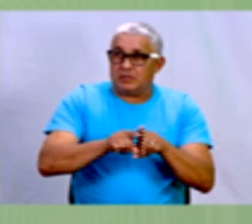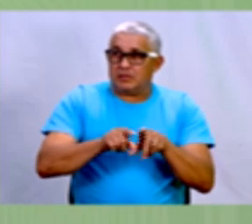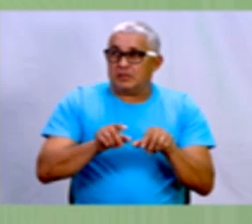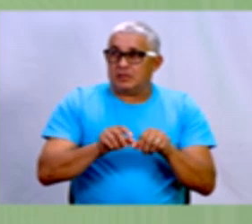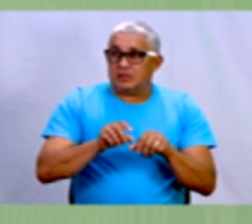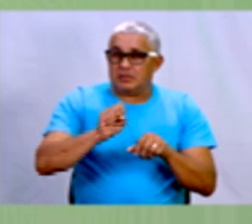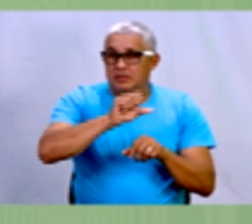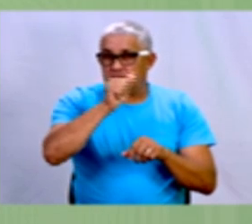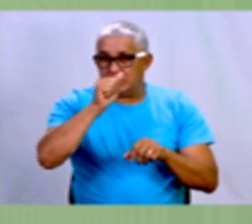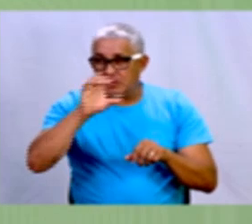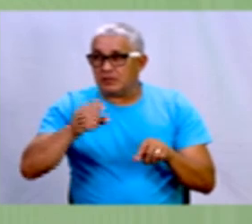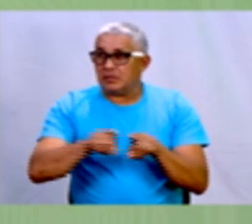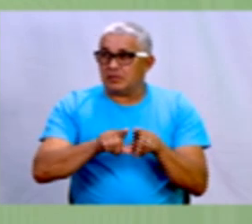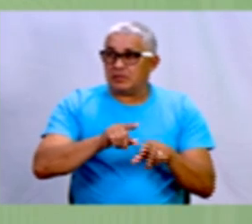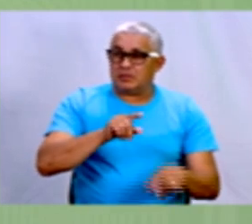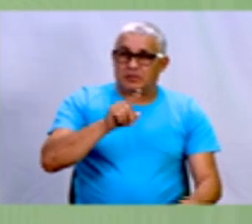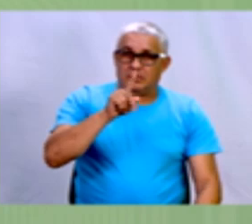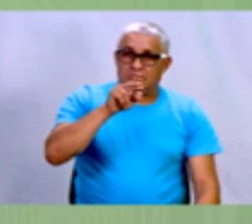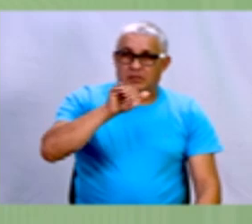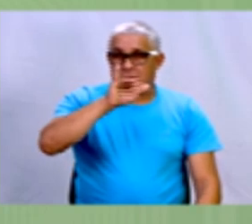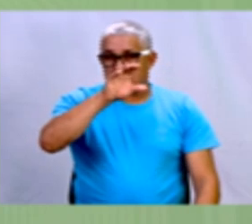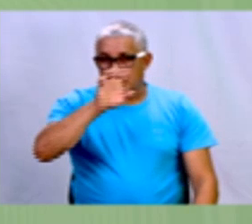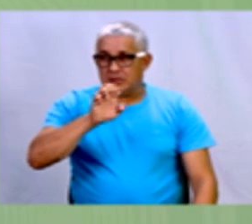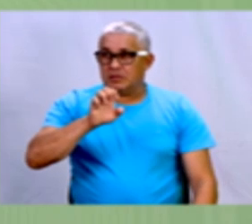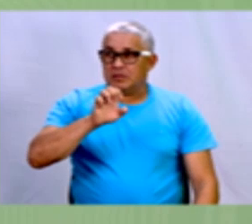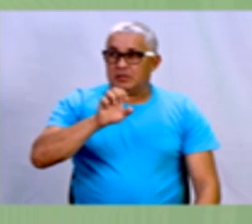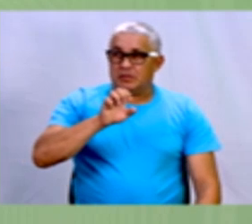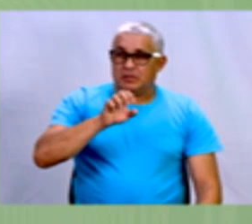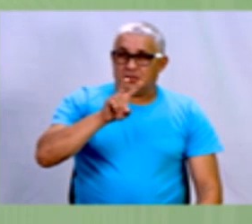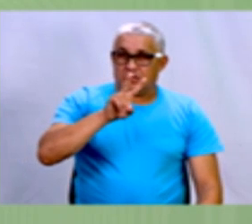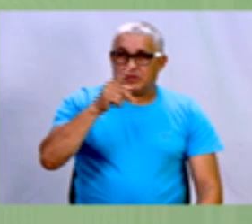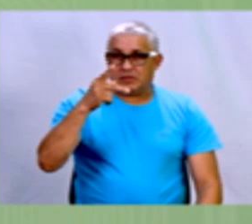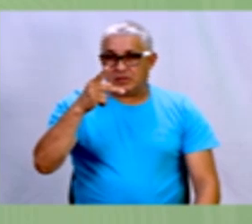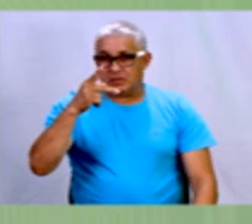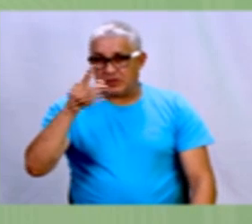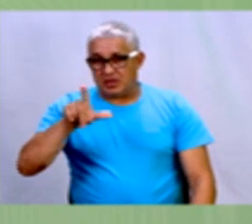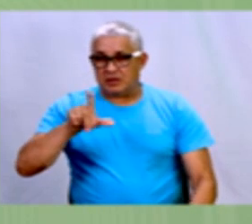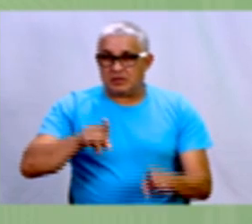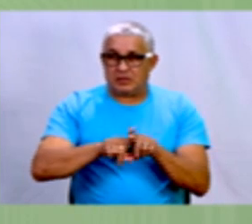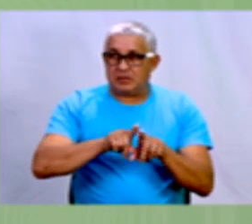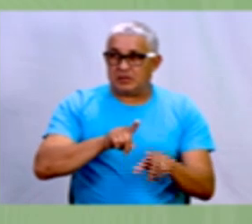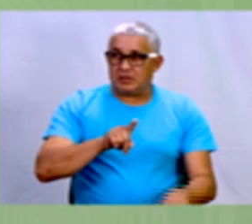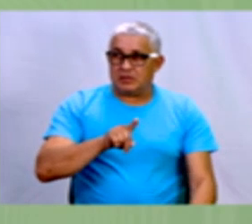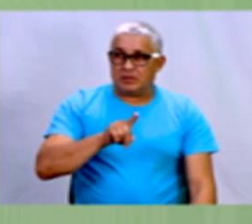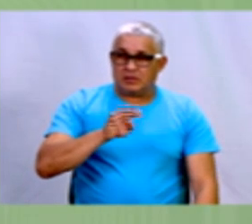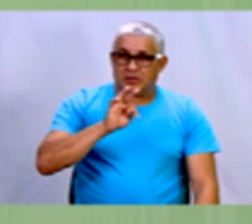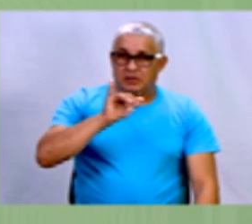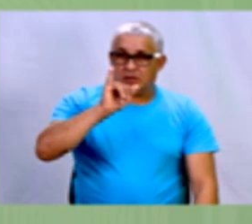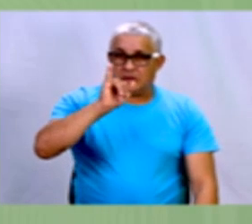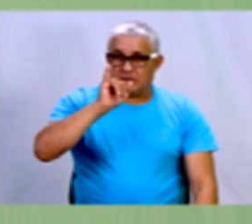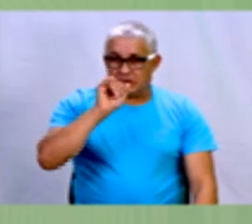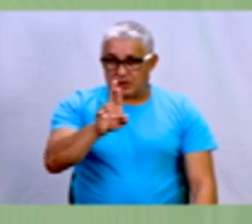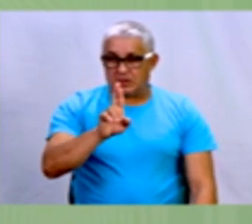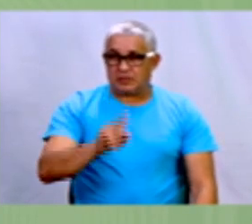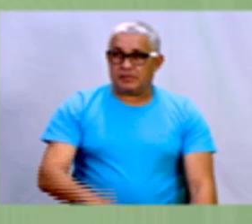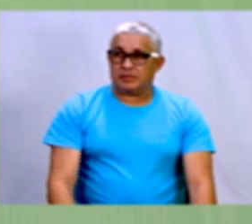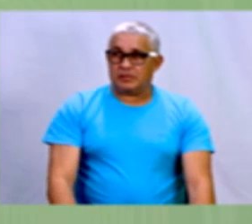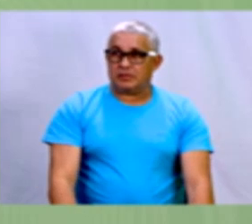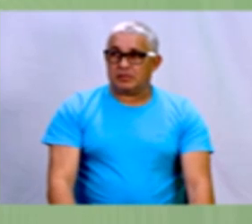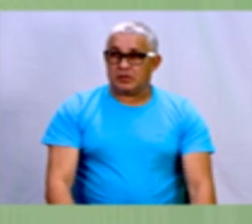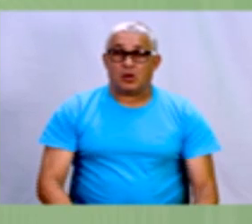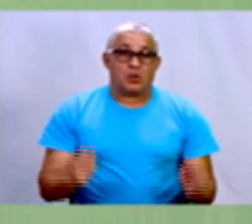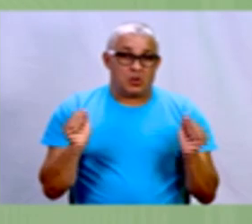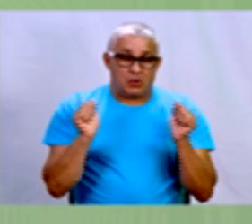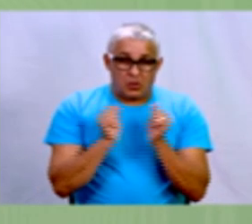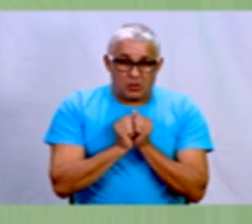de amortização Price, valor presente líquido, que é o VPL, e a taxa interna de retorno, que é o TIR. Junto